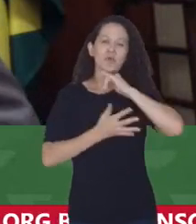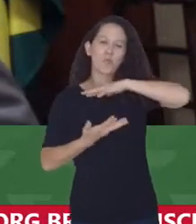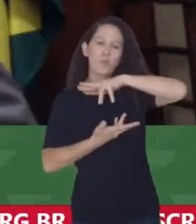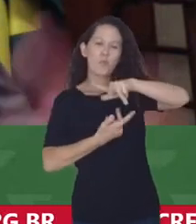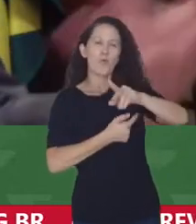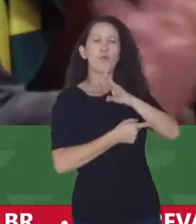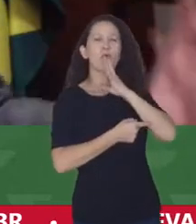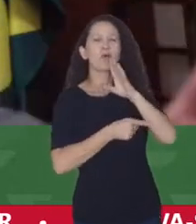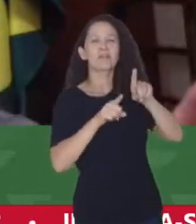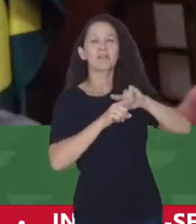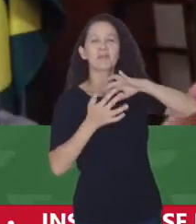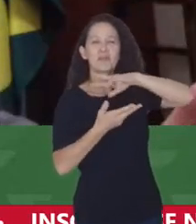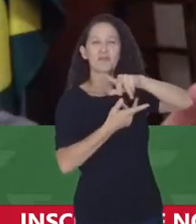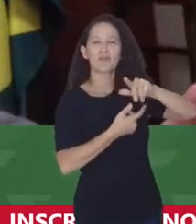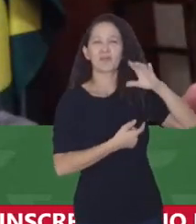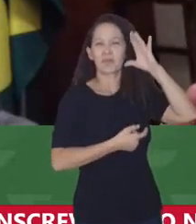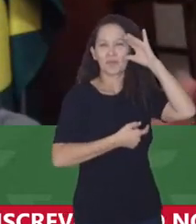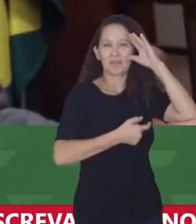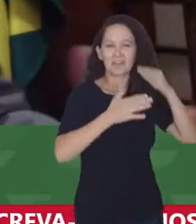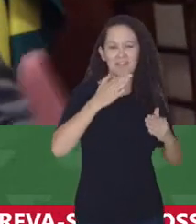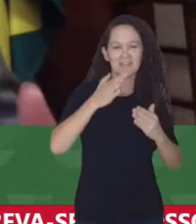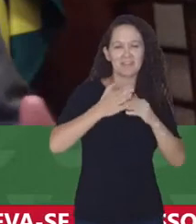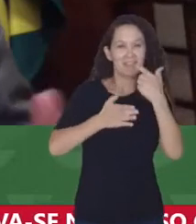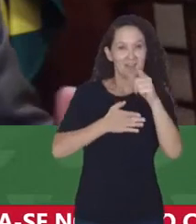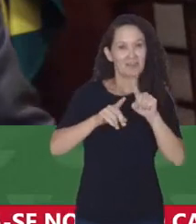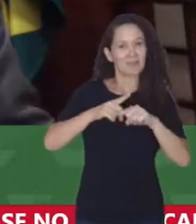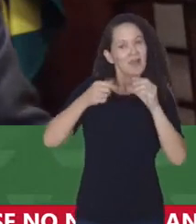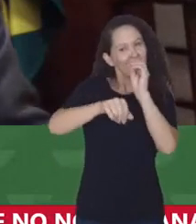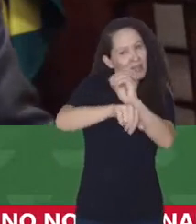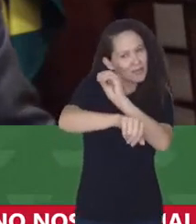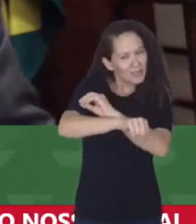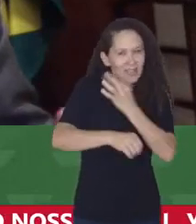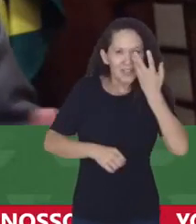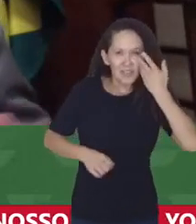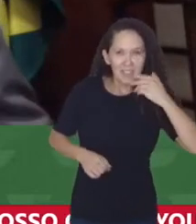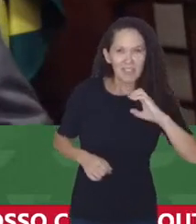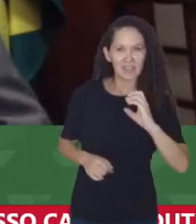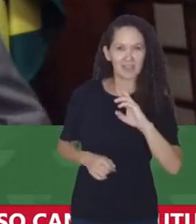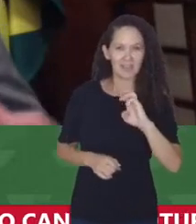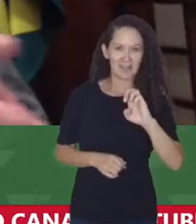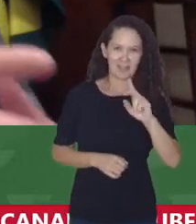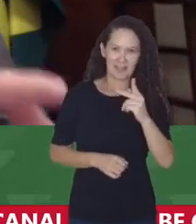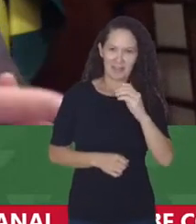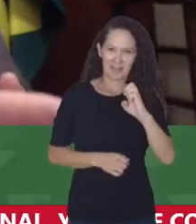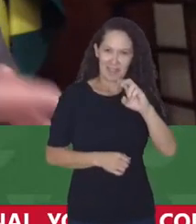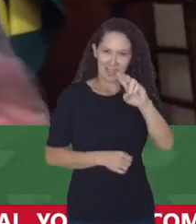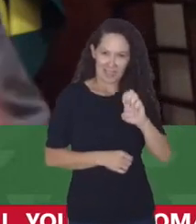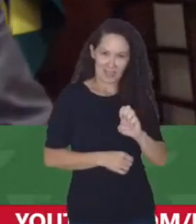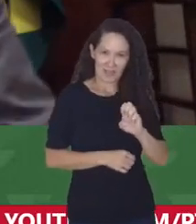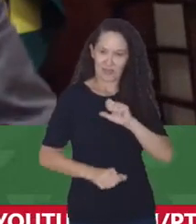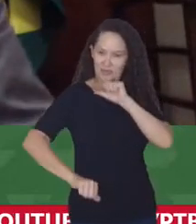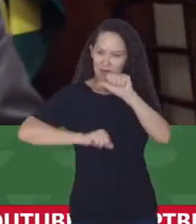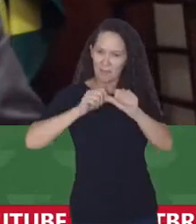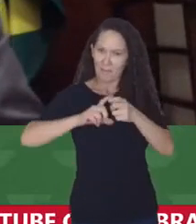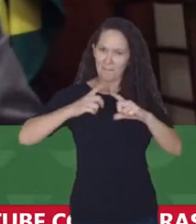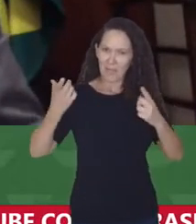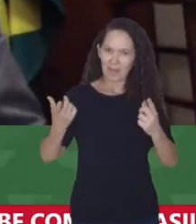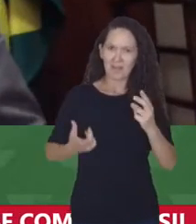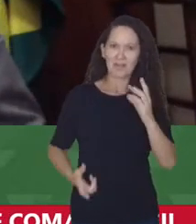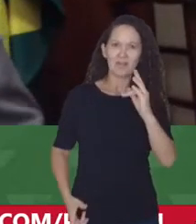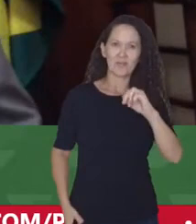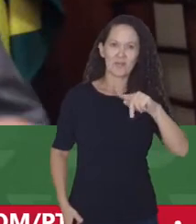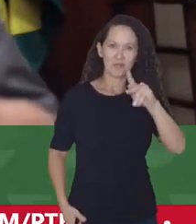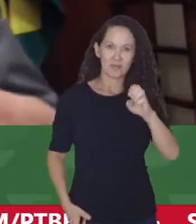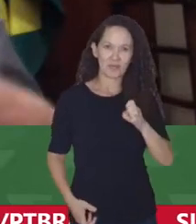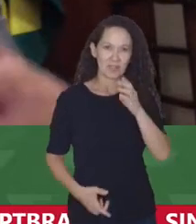mas também da creche. Nós temos 10 mil creches. Nós mudamos o Fundef para o Fundeb.